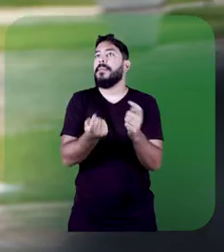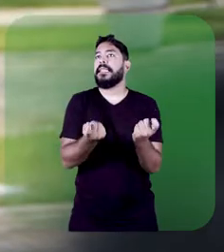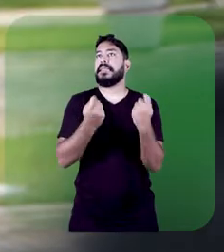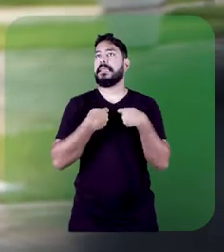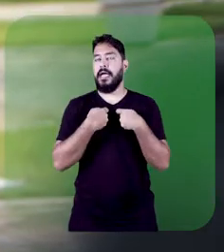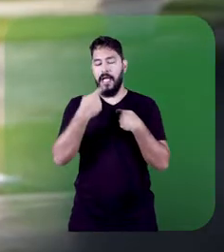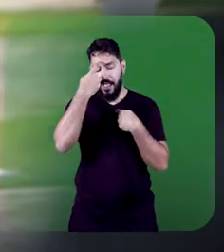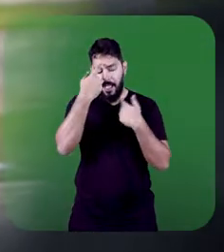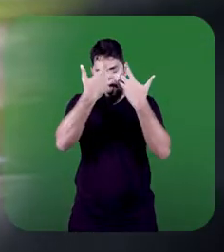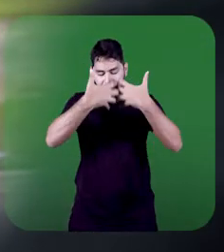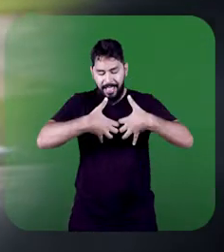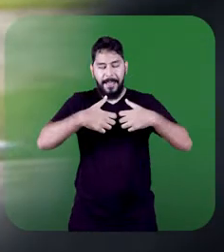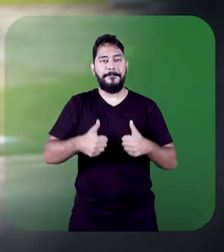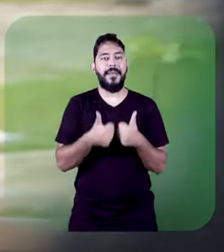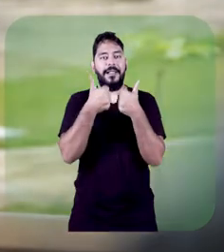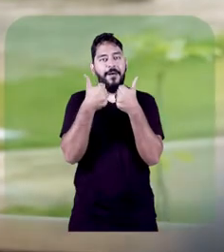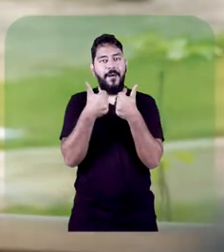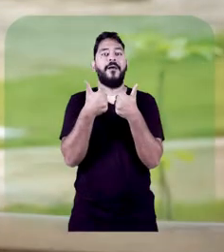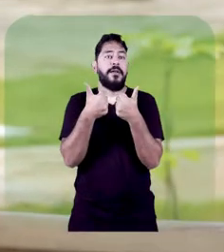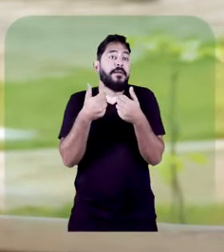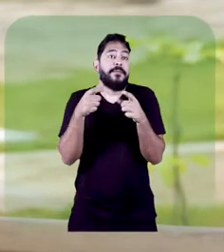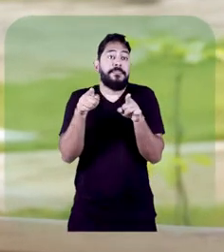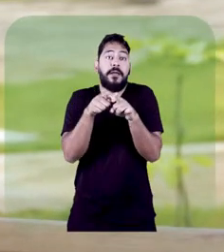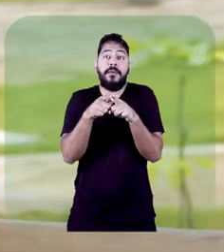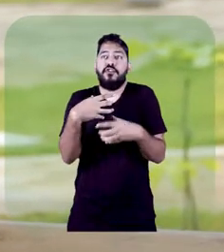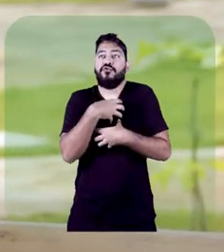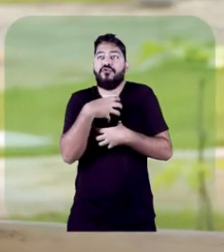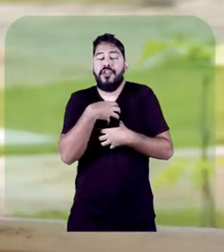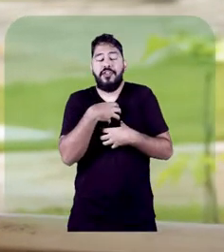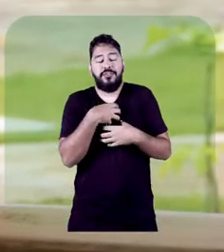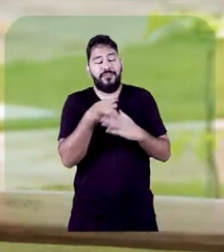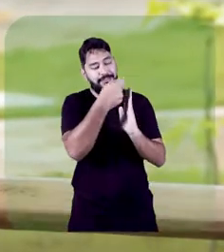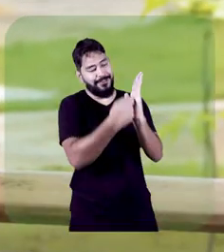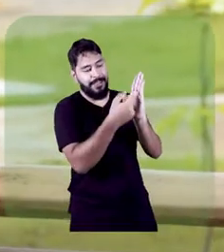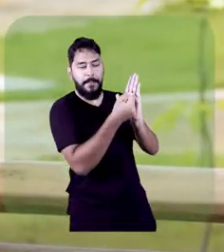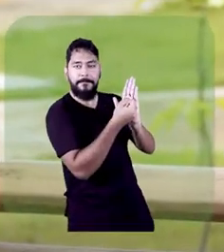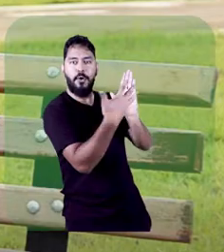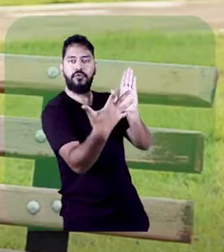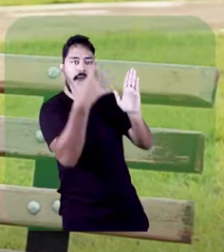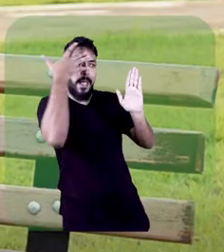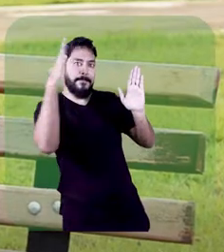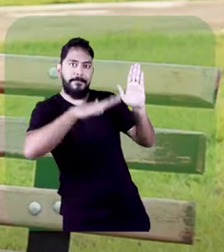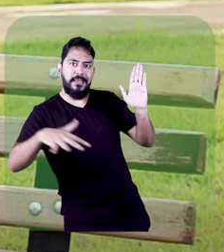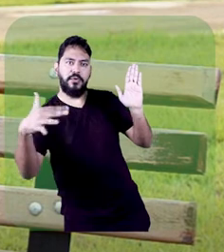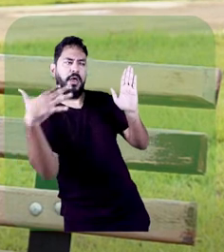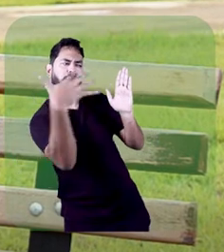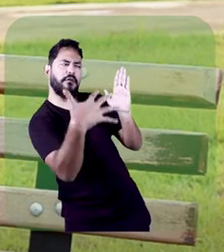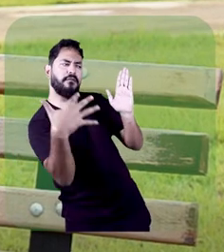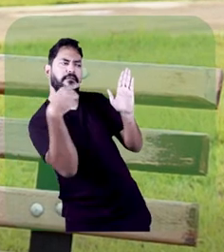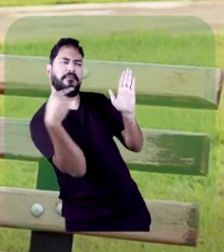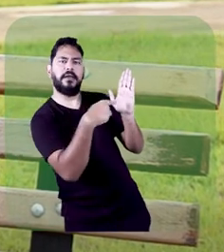traz uma forma de pensar melhor nas coisas, uma forma de mostrar para as pessoas que o